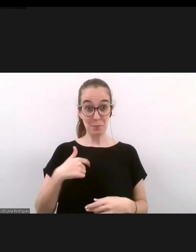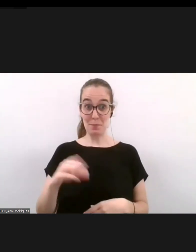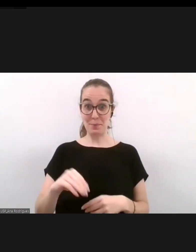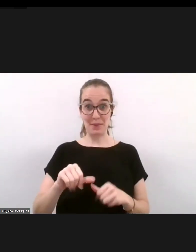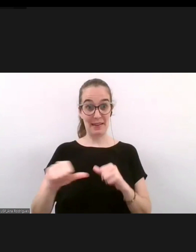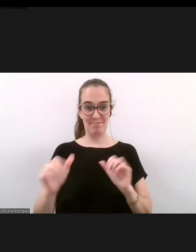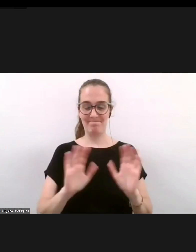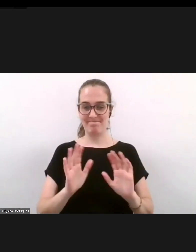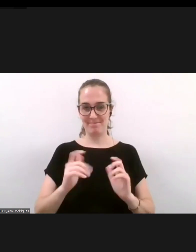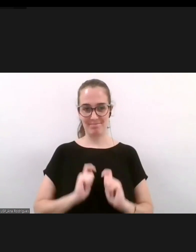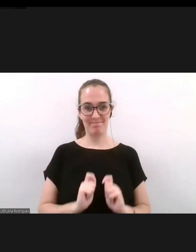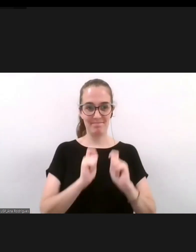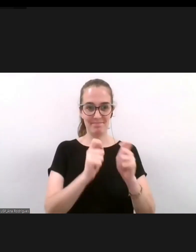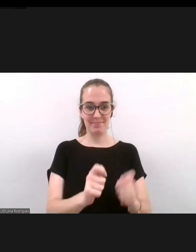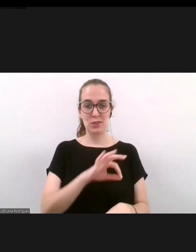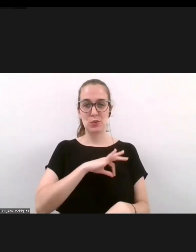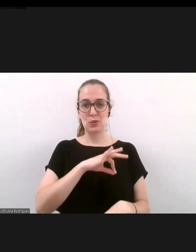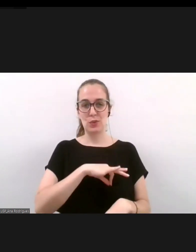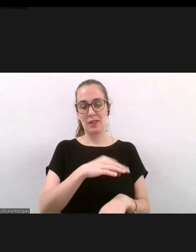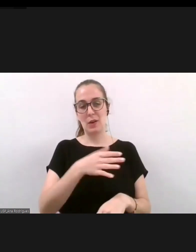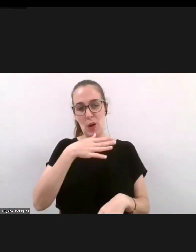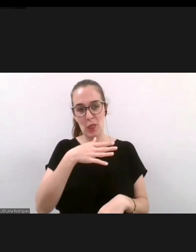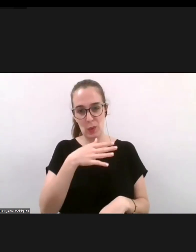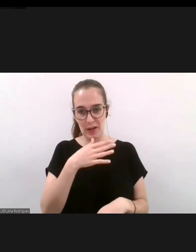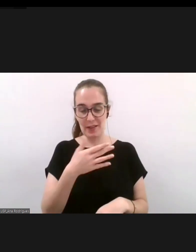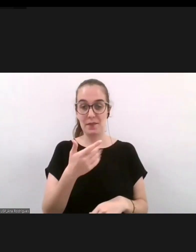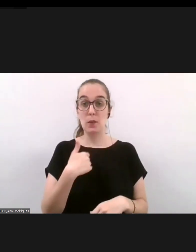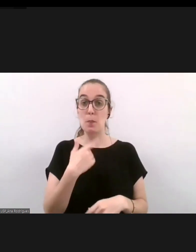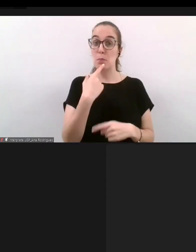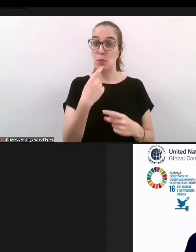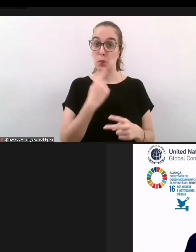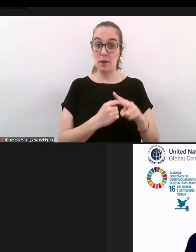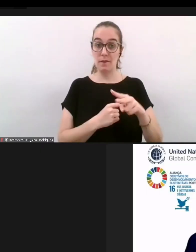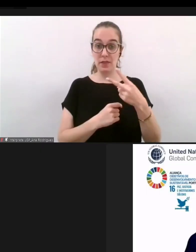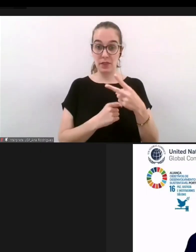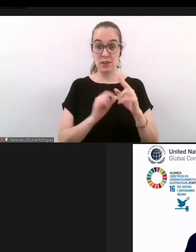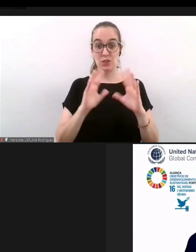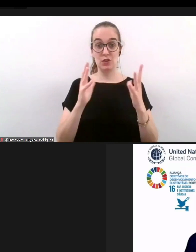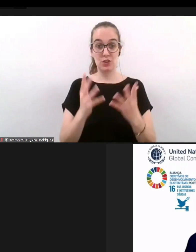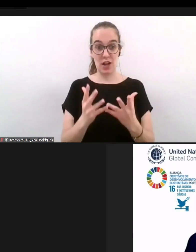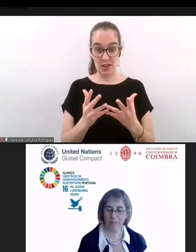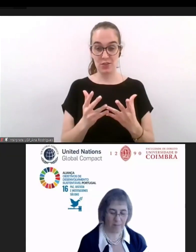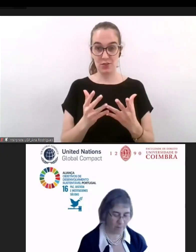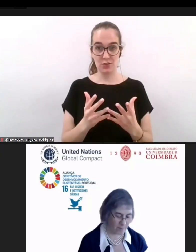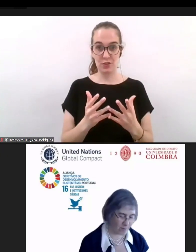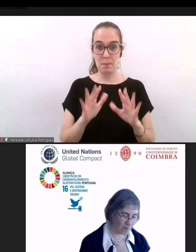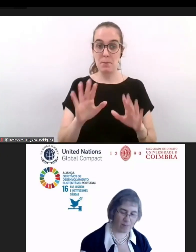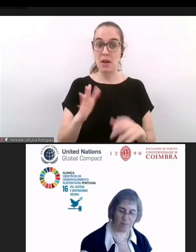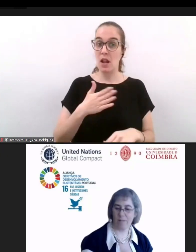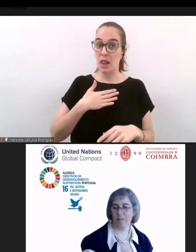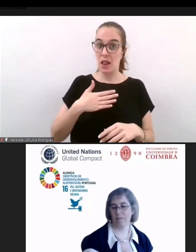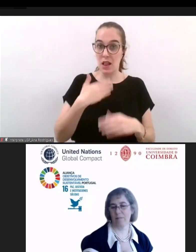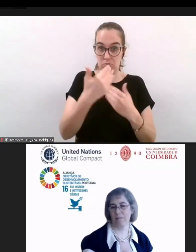passar a palavra às nossas oradoras. Vou deixar aqui duas questões transversais, sem naturalmente querer limitar